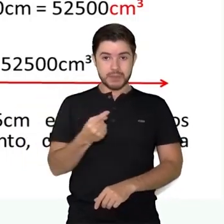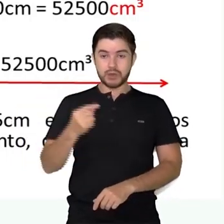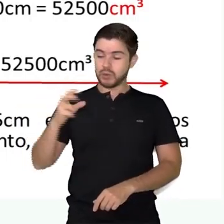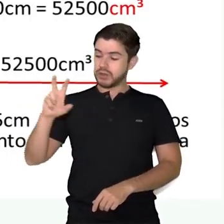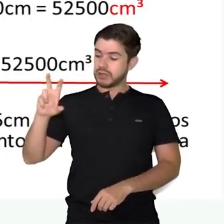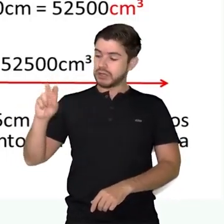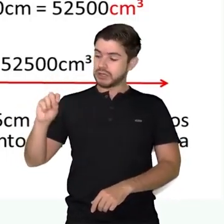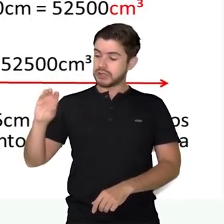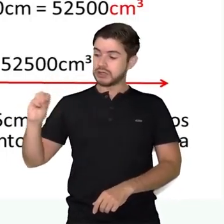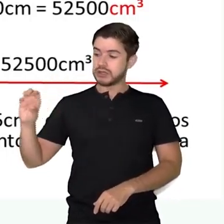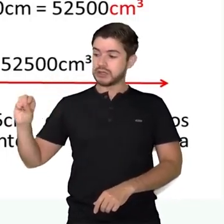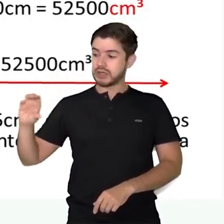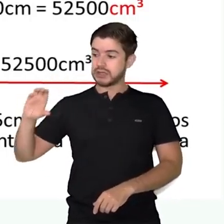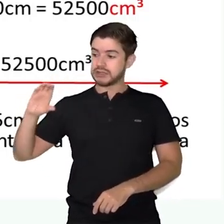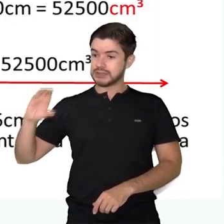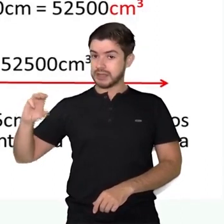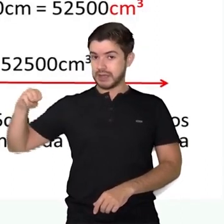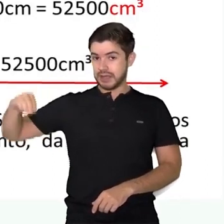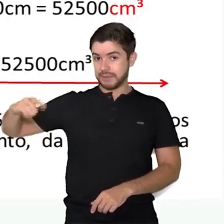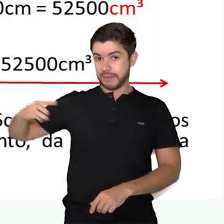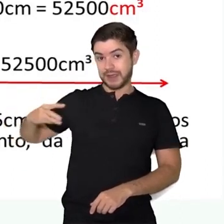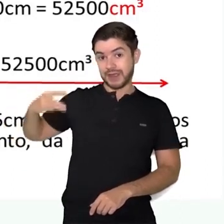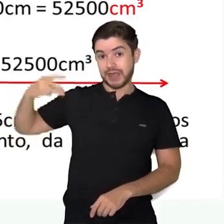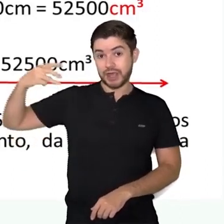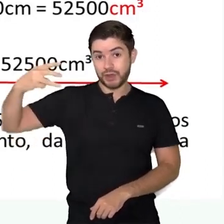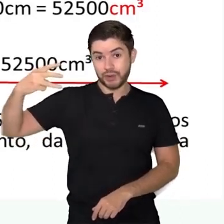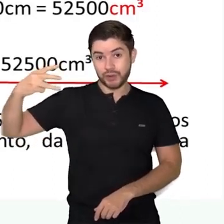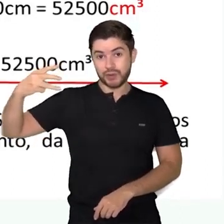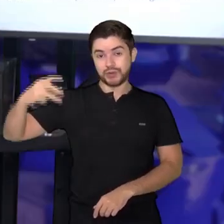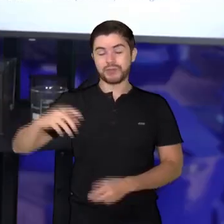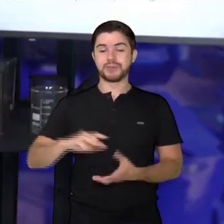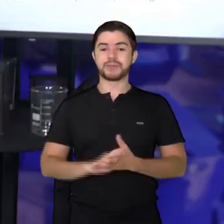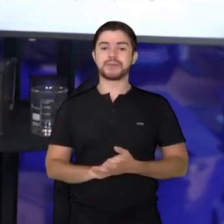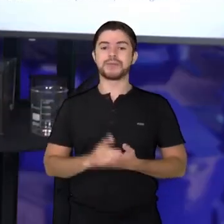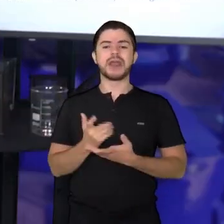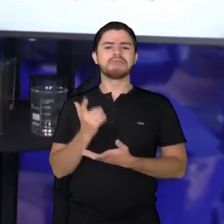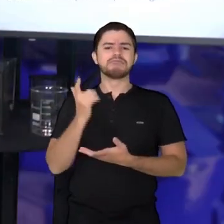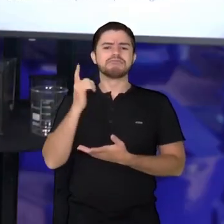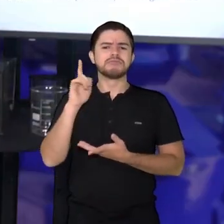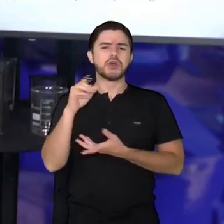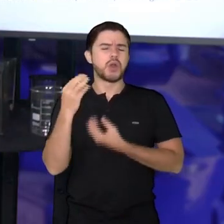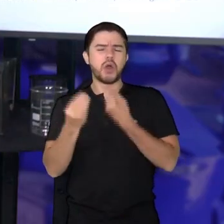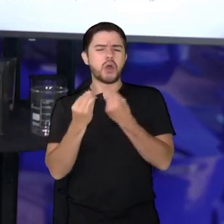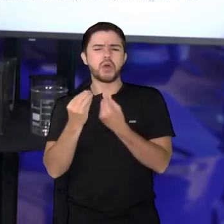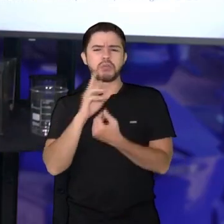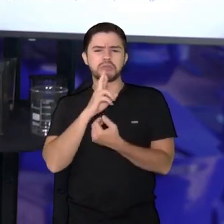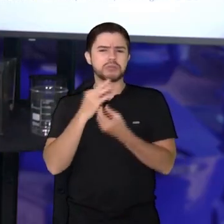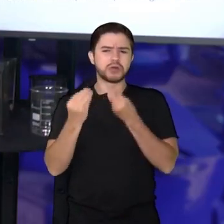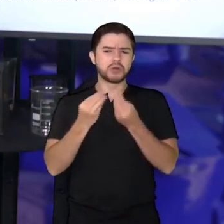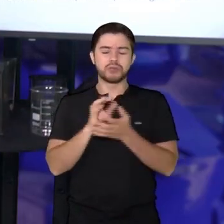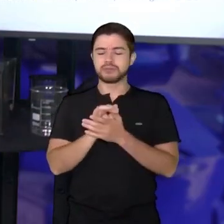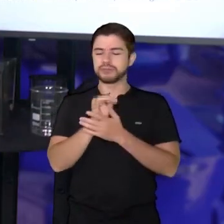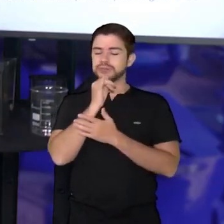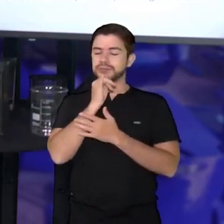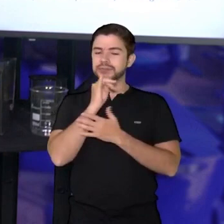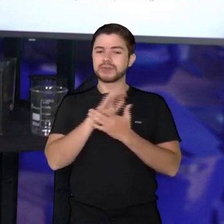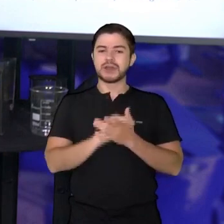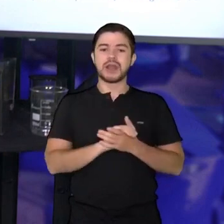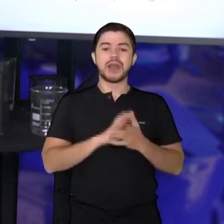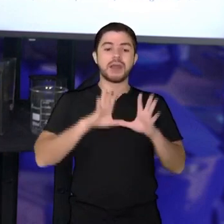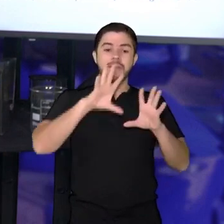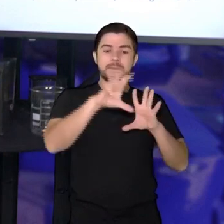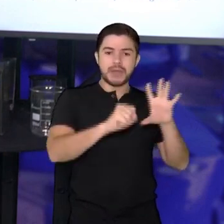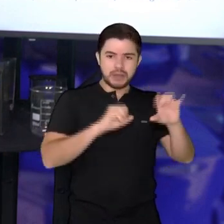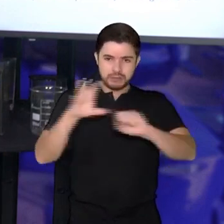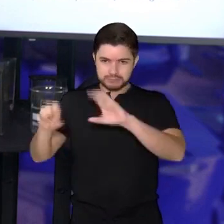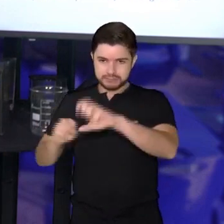52.500 centímetros cúbicos. De outra forma, que você poderia fazer, era pegar a quantidade de